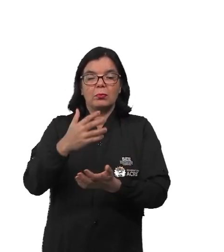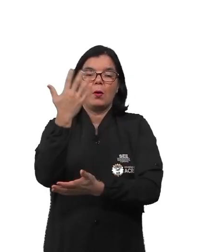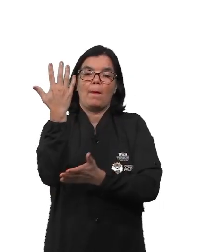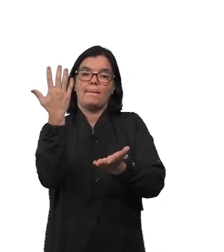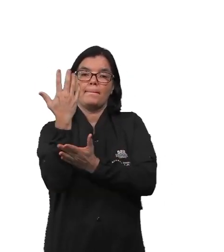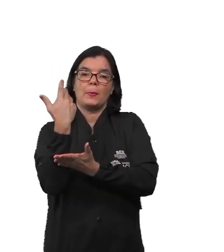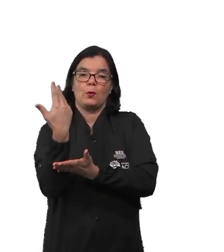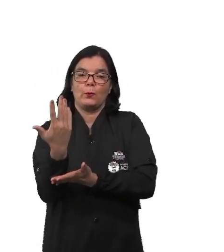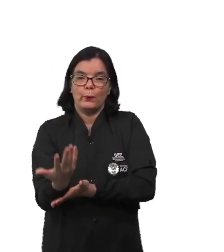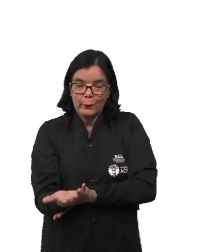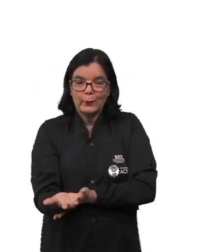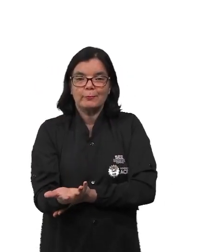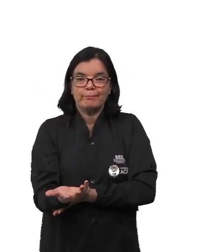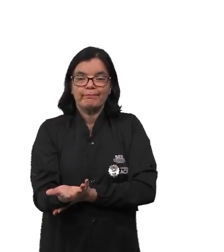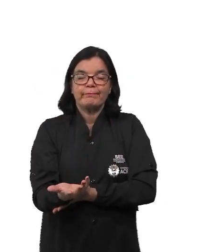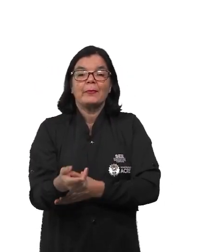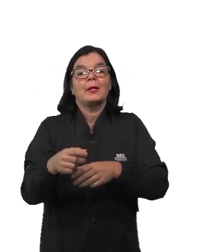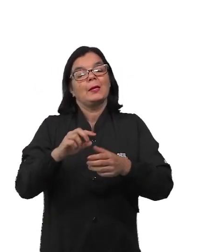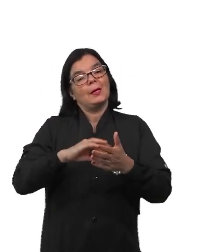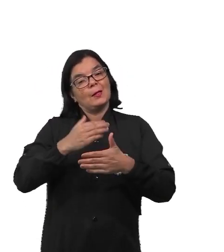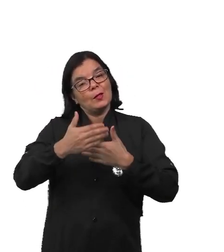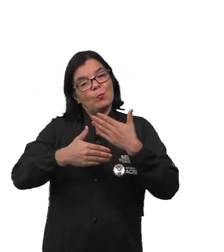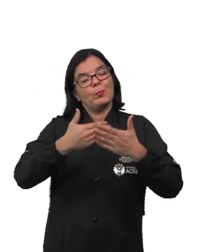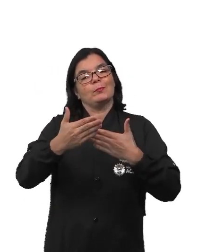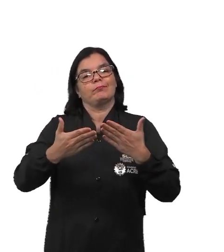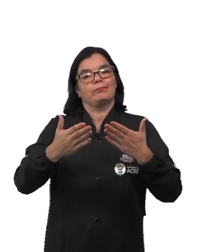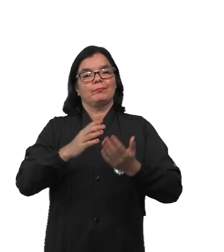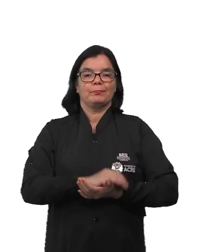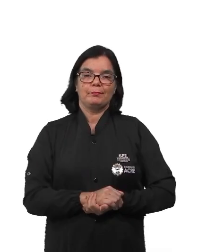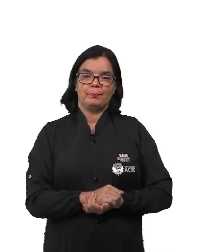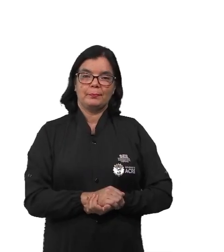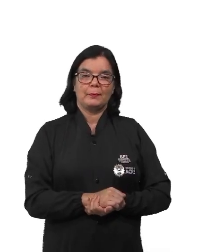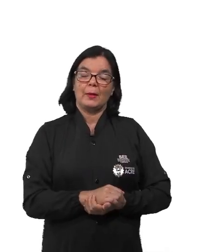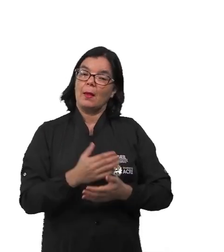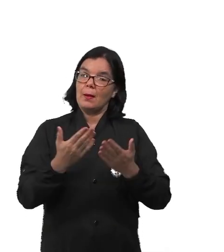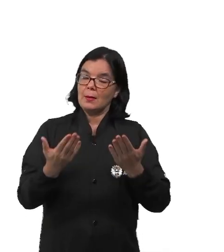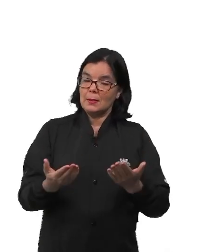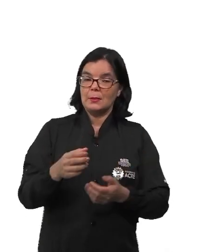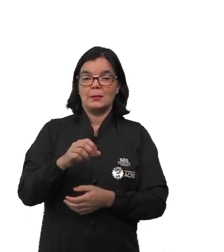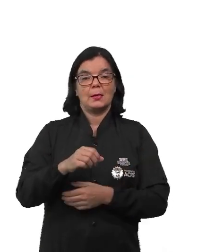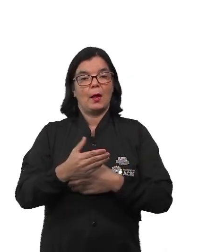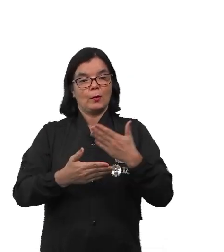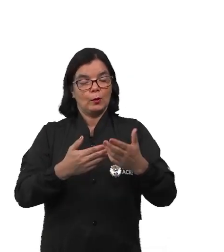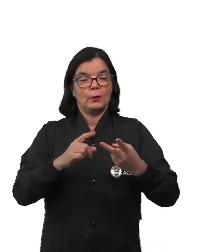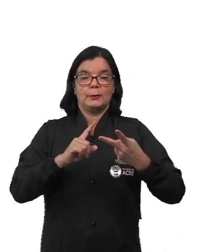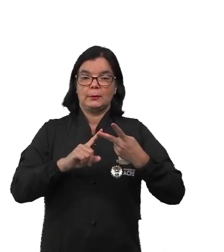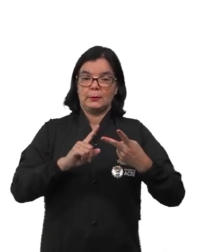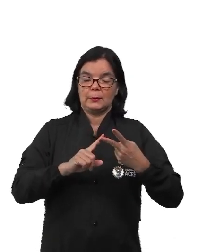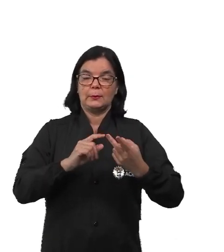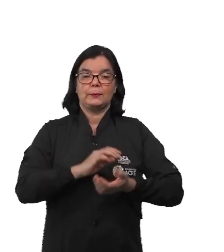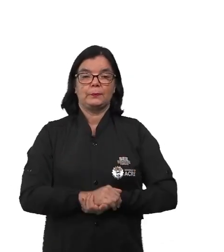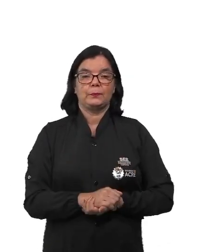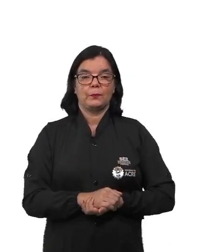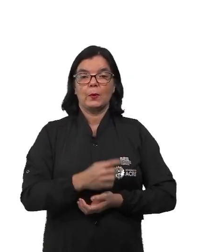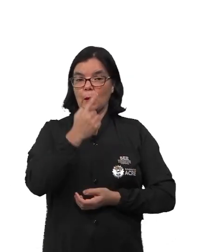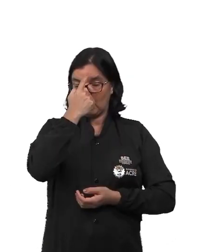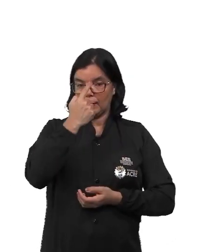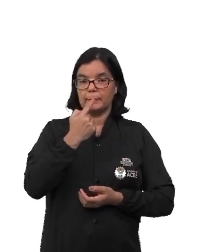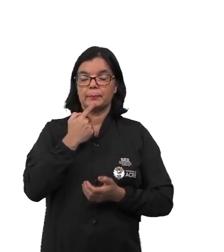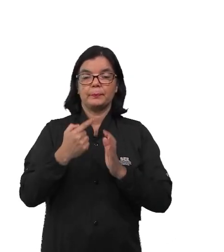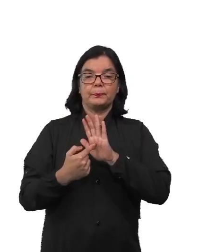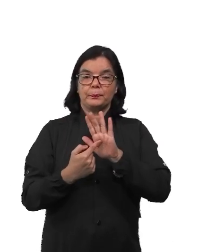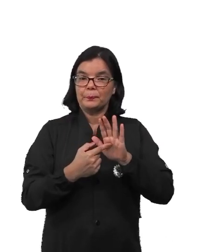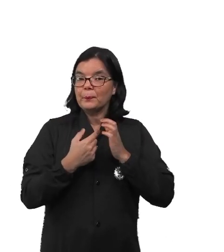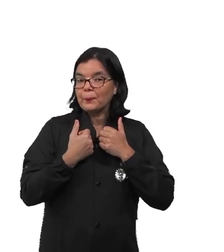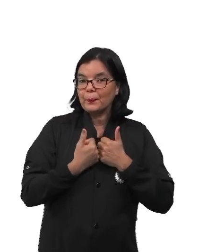matou aquela biodiversidade e com o tempo desenvolveu. E isso é sucessão secundária, como a imagem mostra,